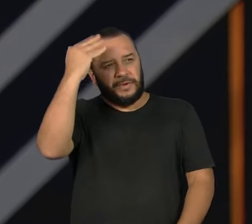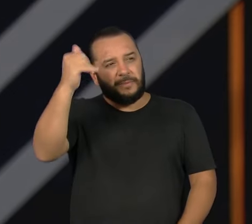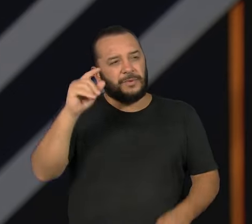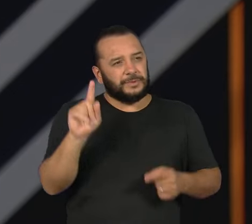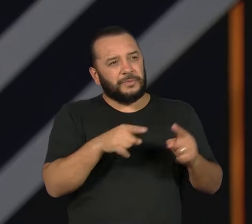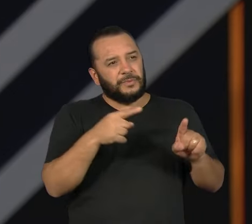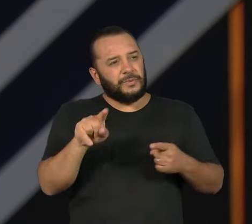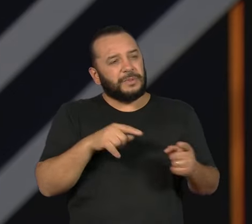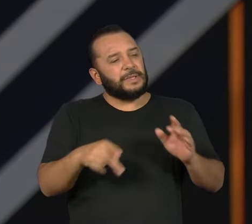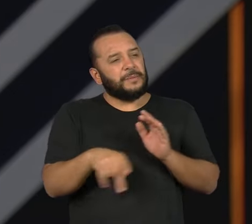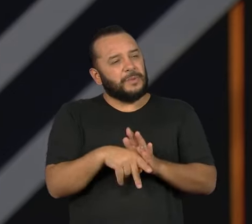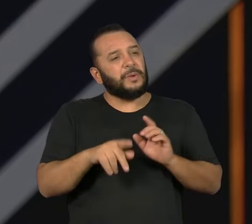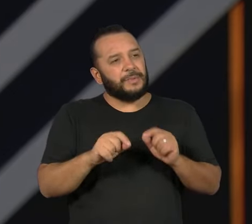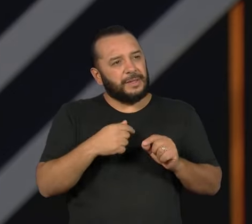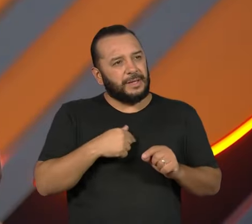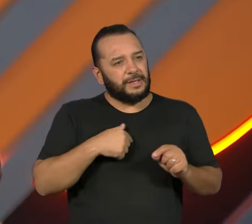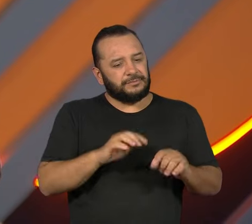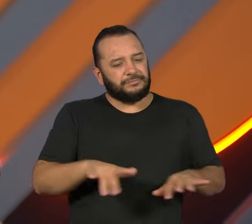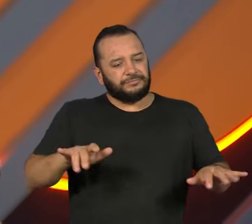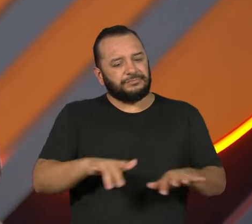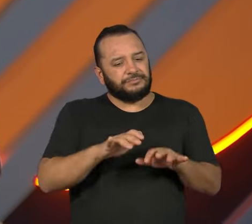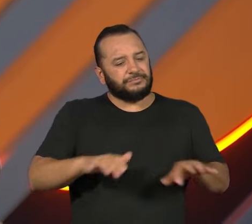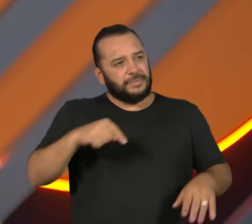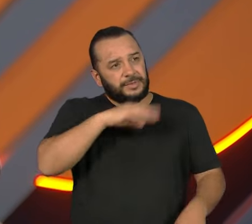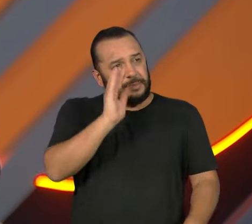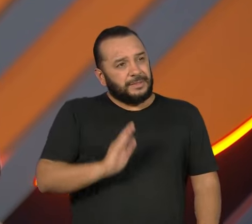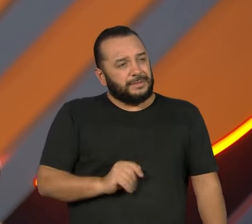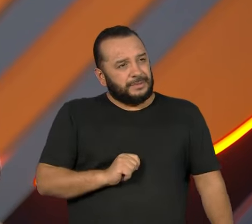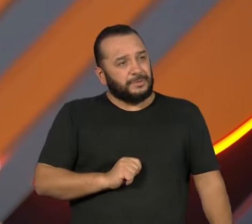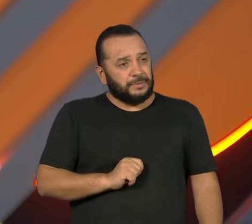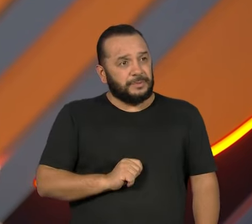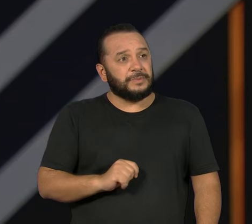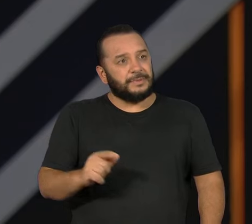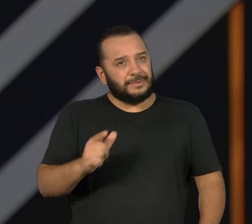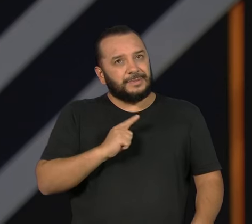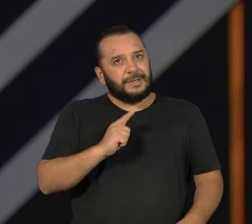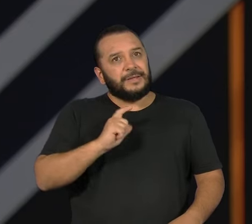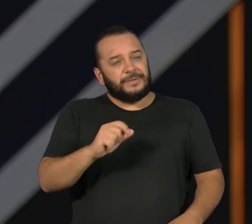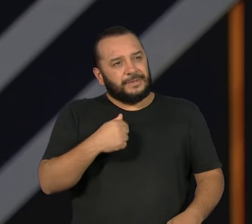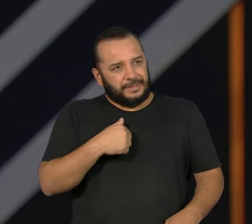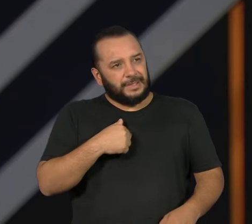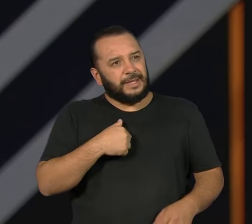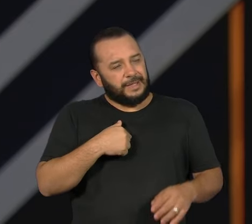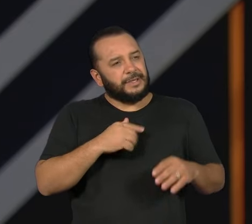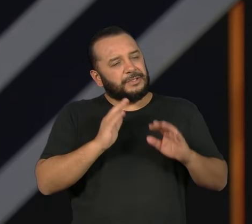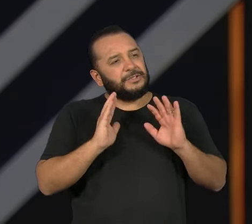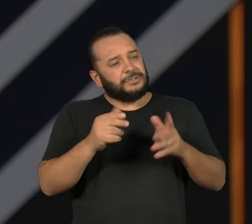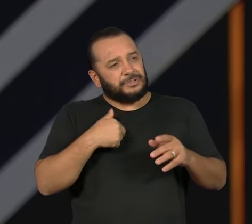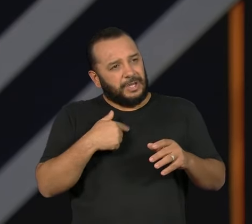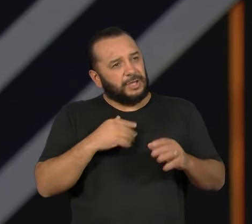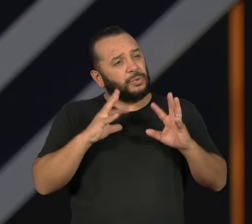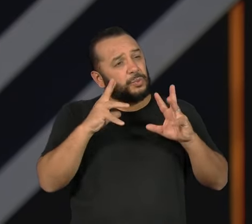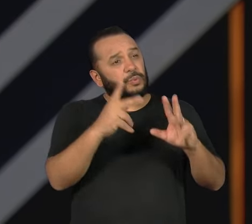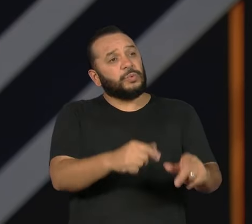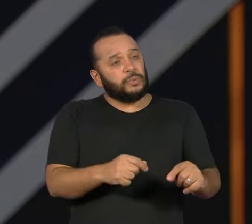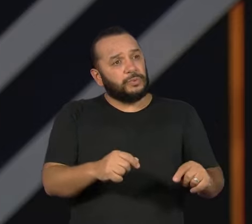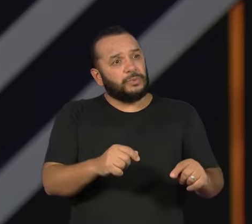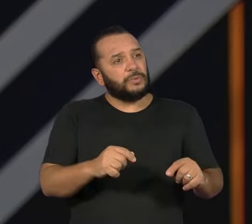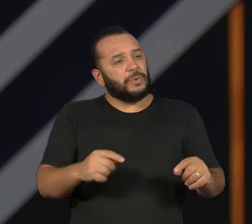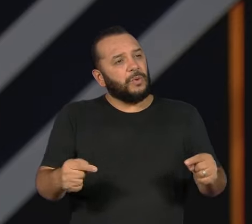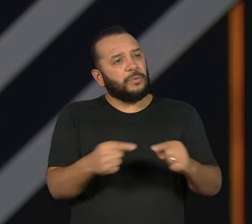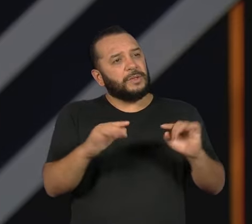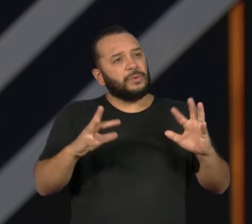com a música instrumental no Brasil na época dele? Qual era a essência? O ecletismo e a versatilidade, você tocar de tudo para